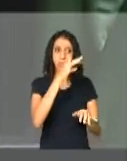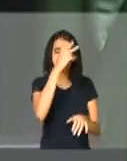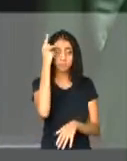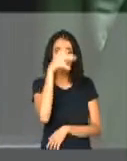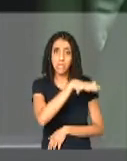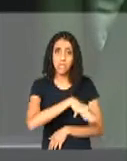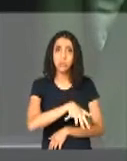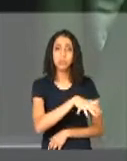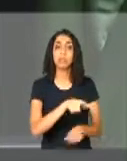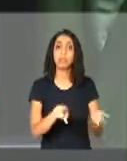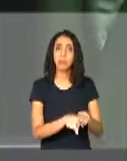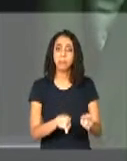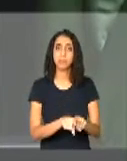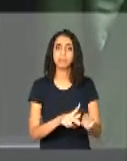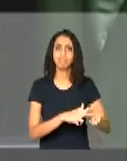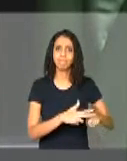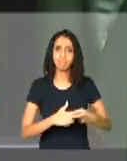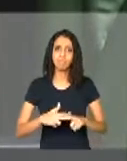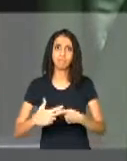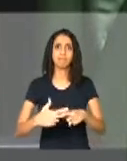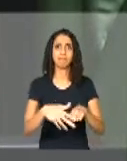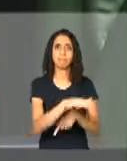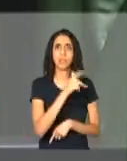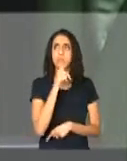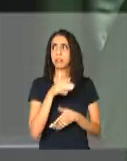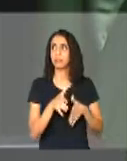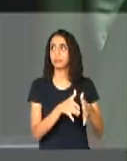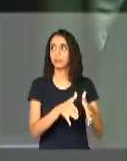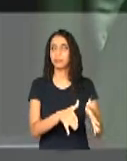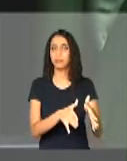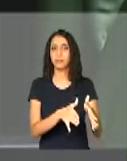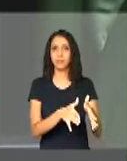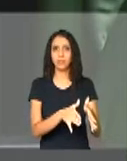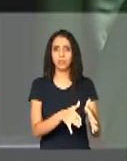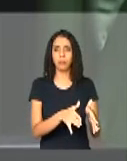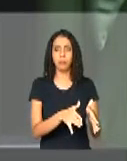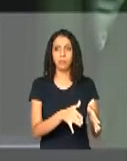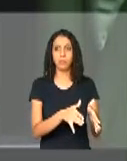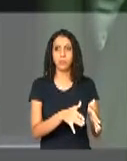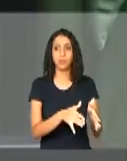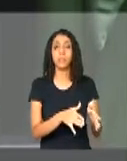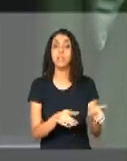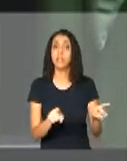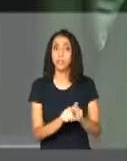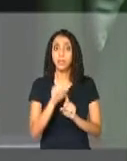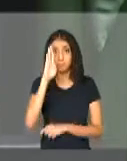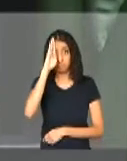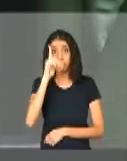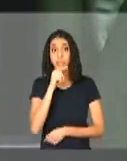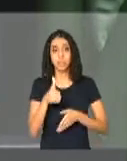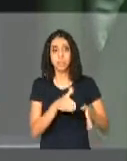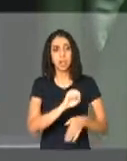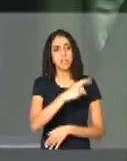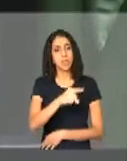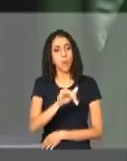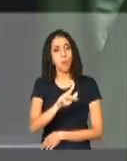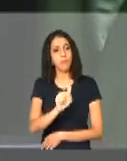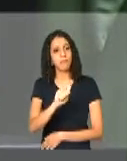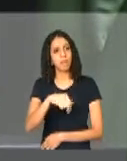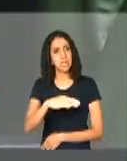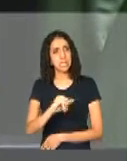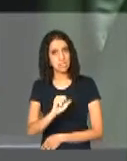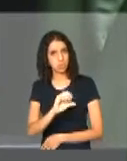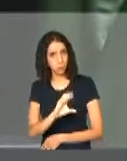e da recuperação dos rios atingidos, inclusive o Rio São Francisco.